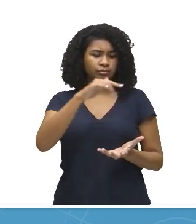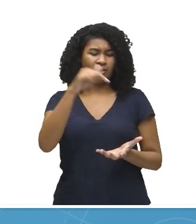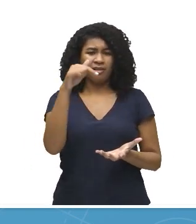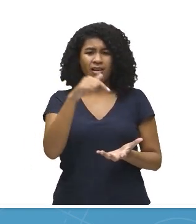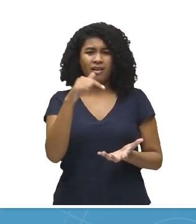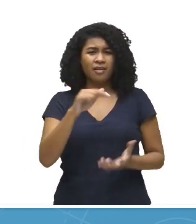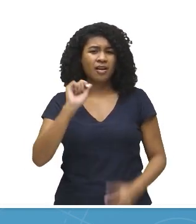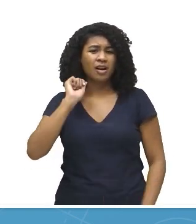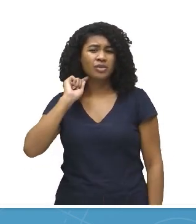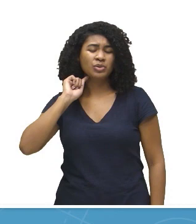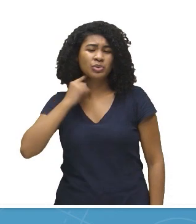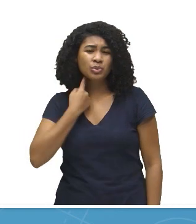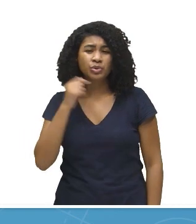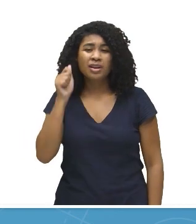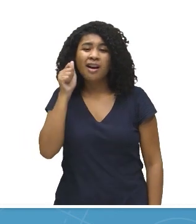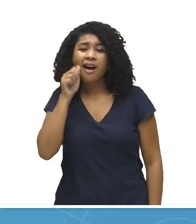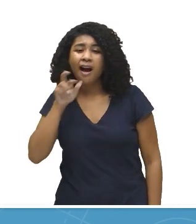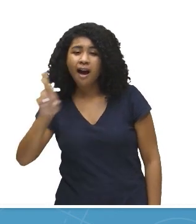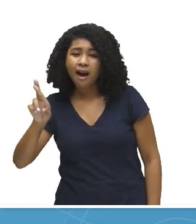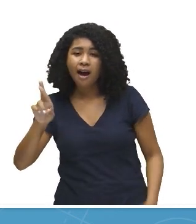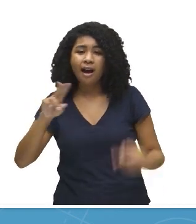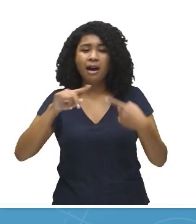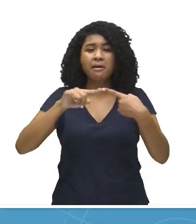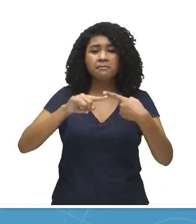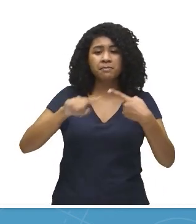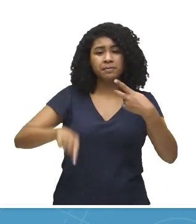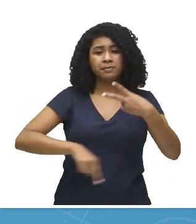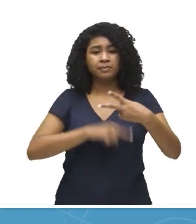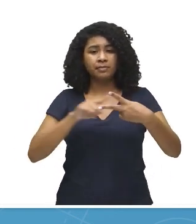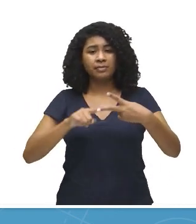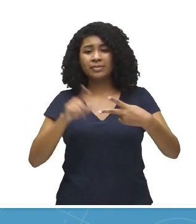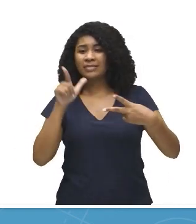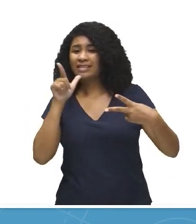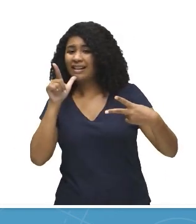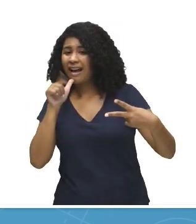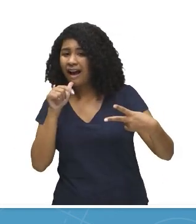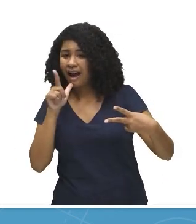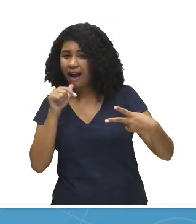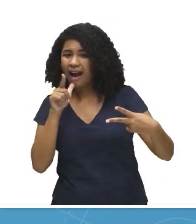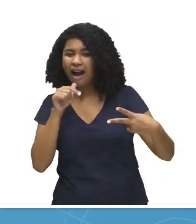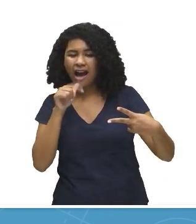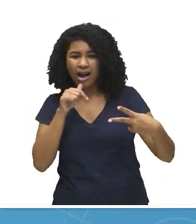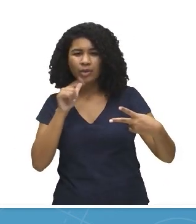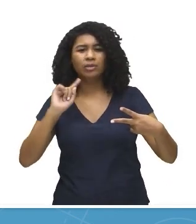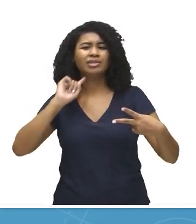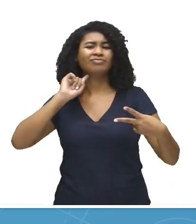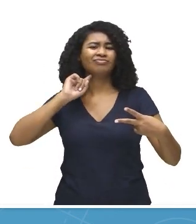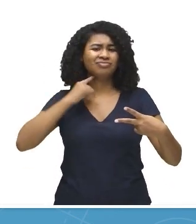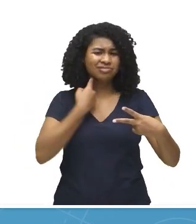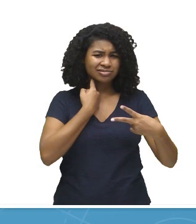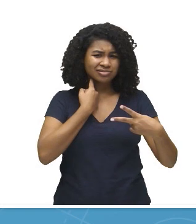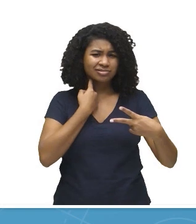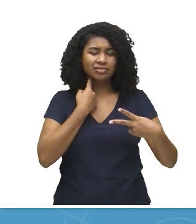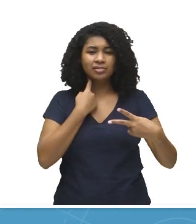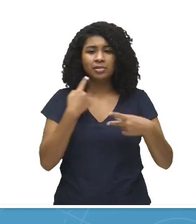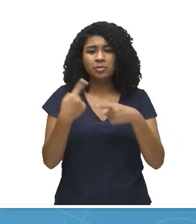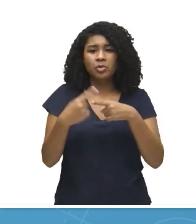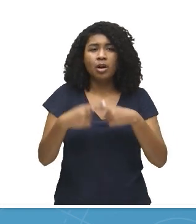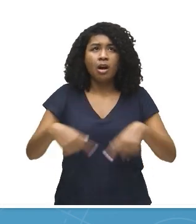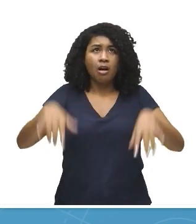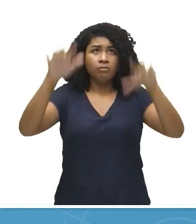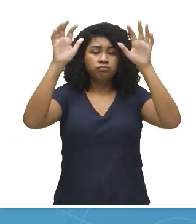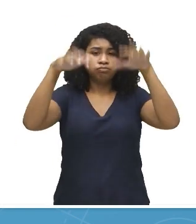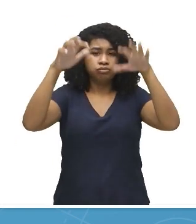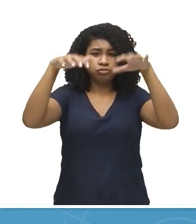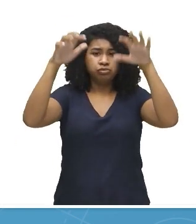da atmosfera, a água também devido às chuvas, né, que retornam para